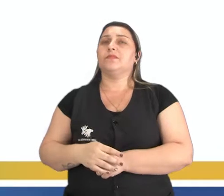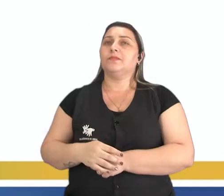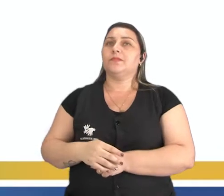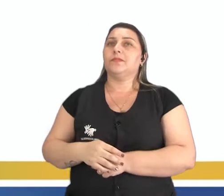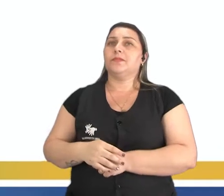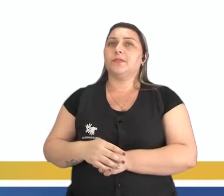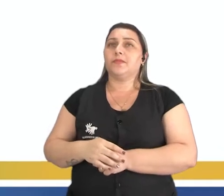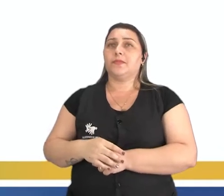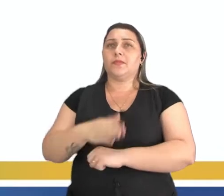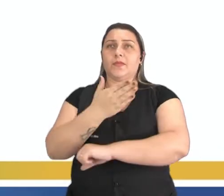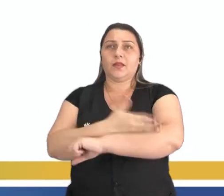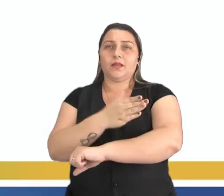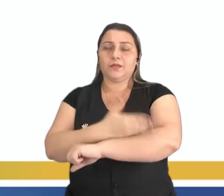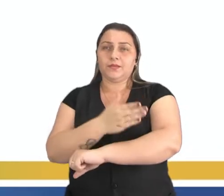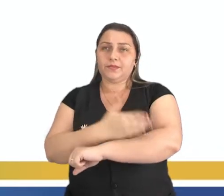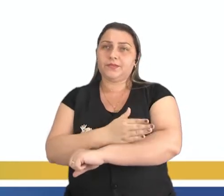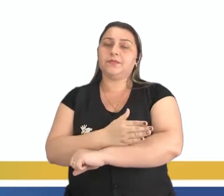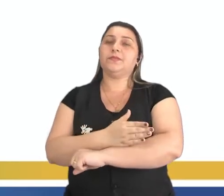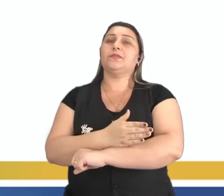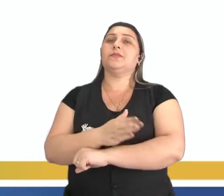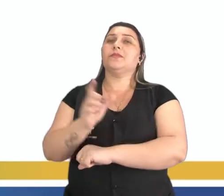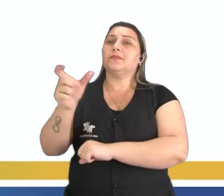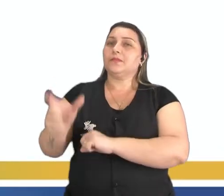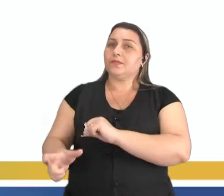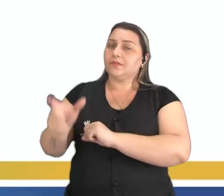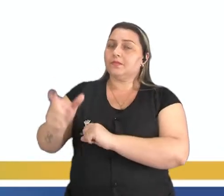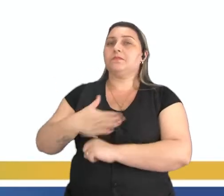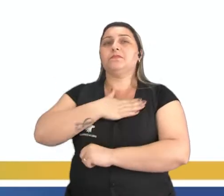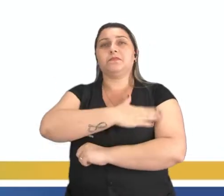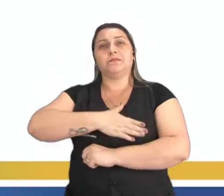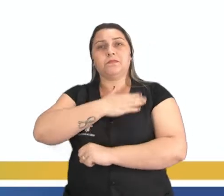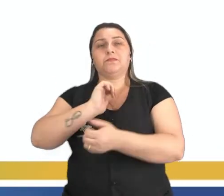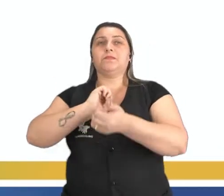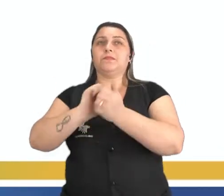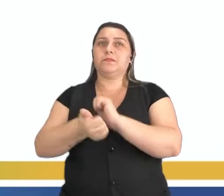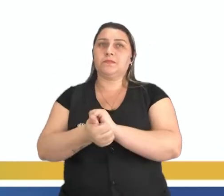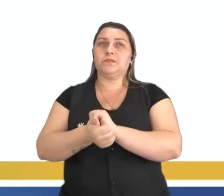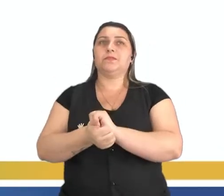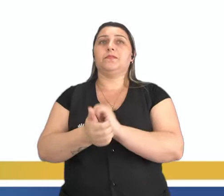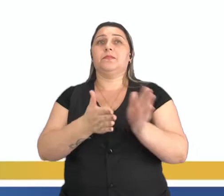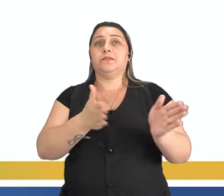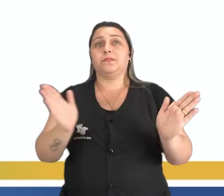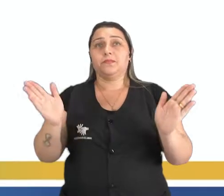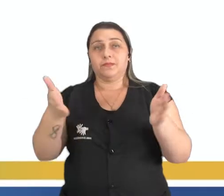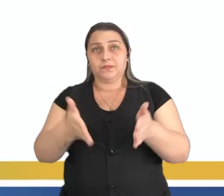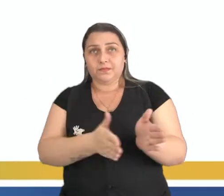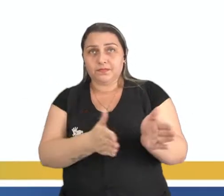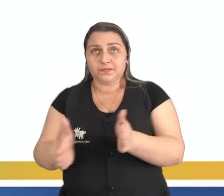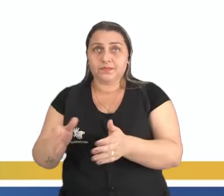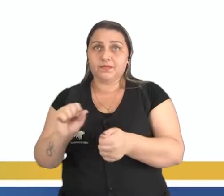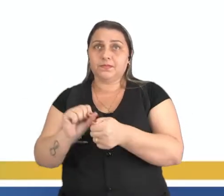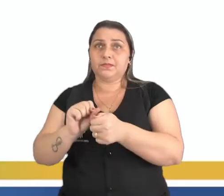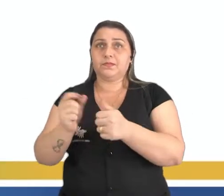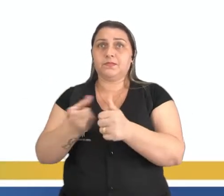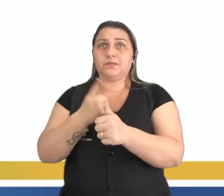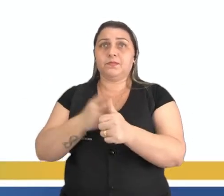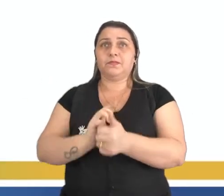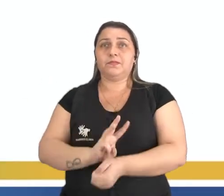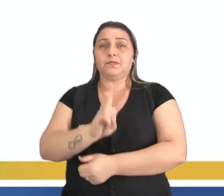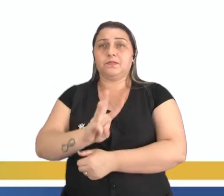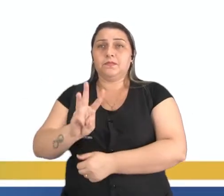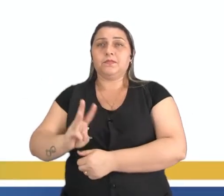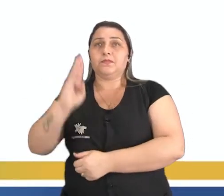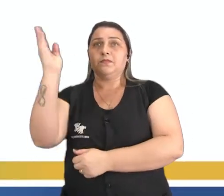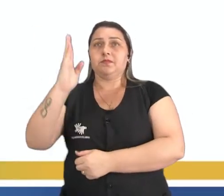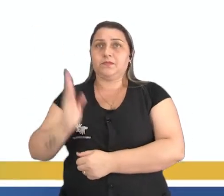recente, né? Por vários praticantes que se identificaram com o esporte. Nesse período, foi criado o primeiro site no